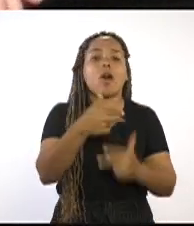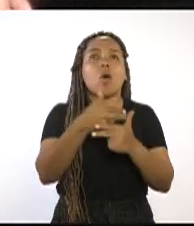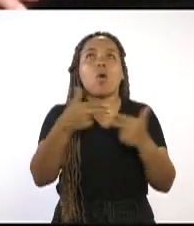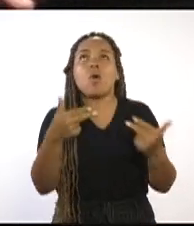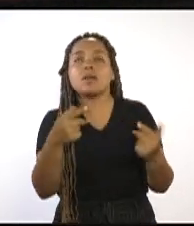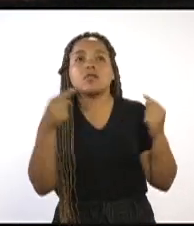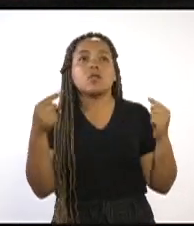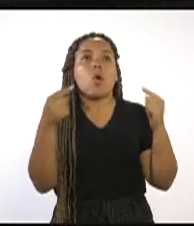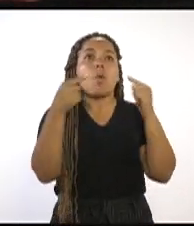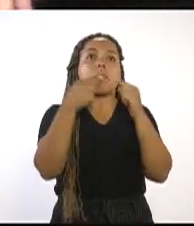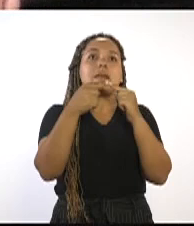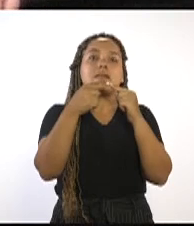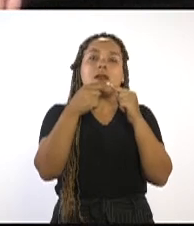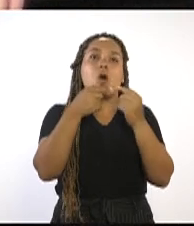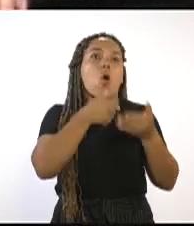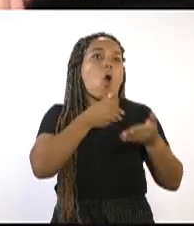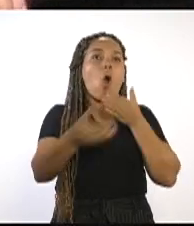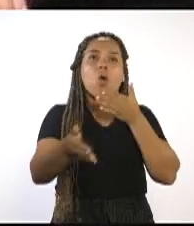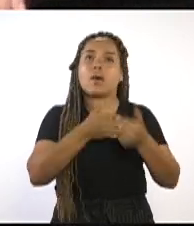todos os governos.